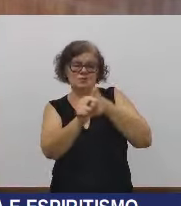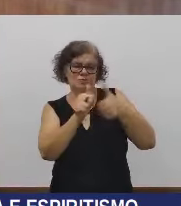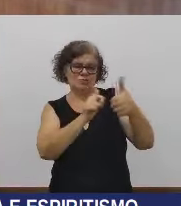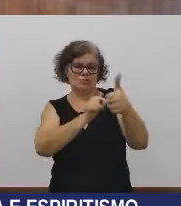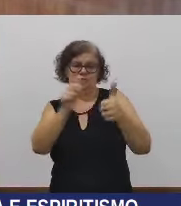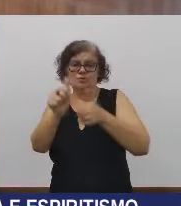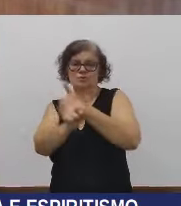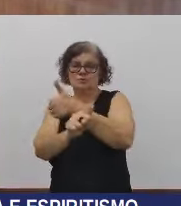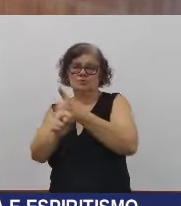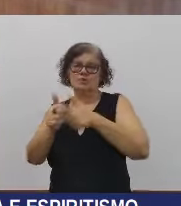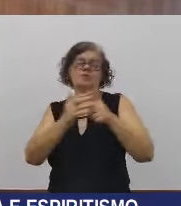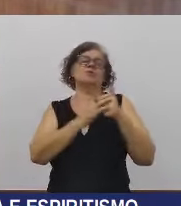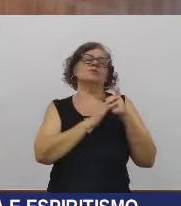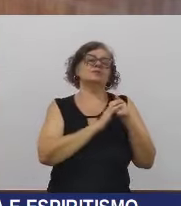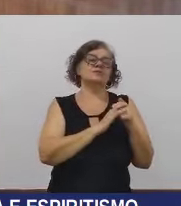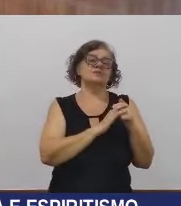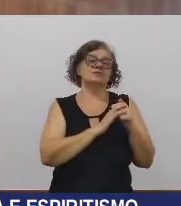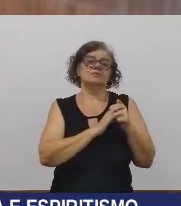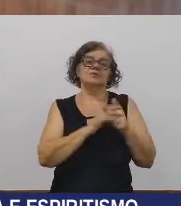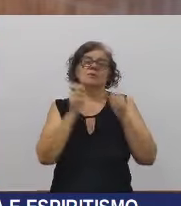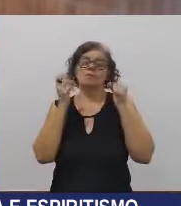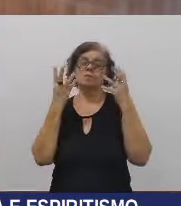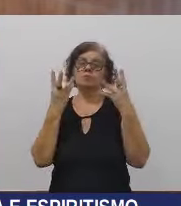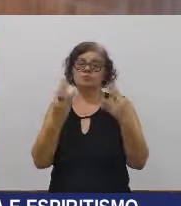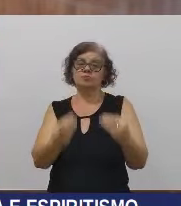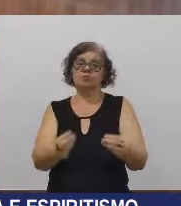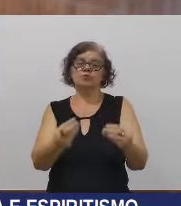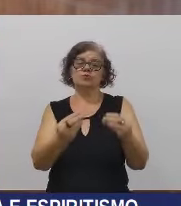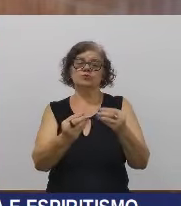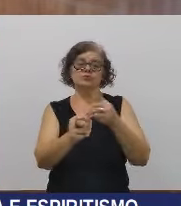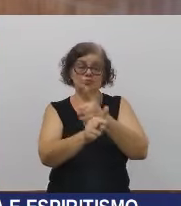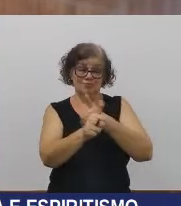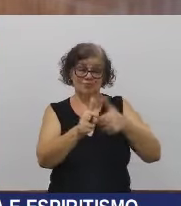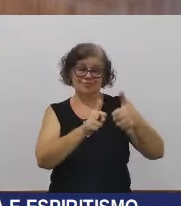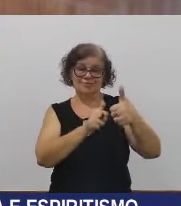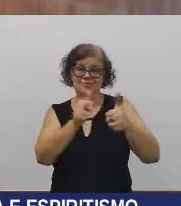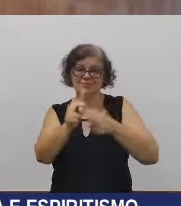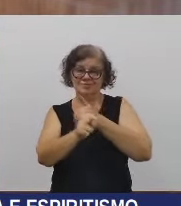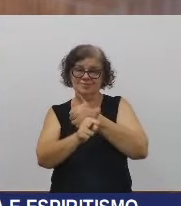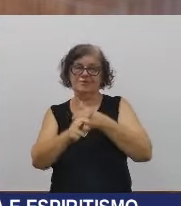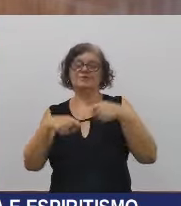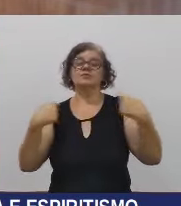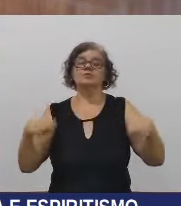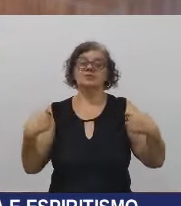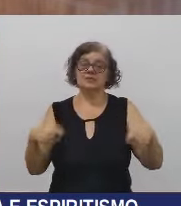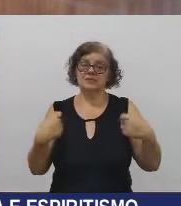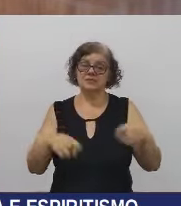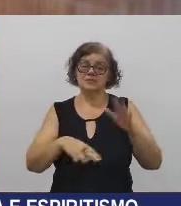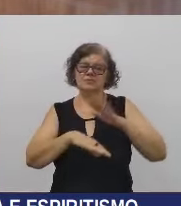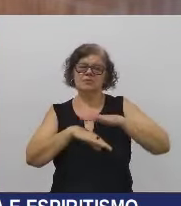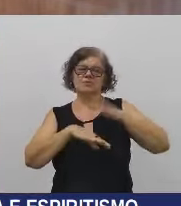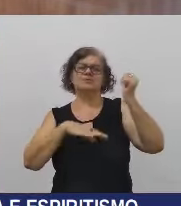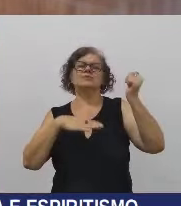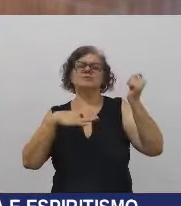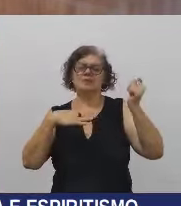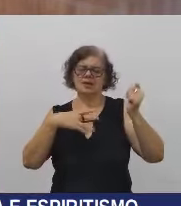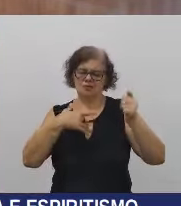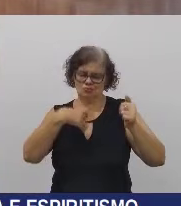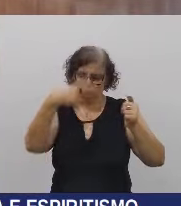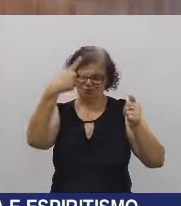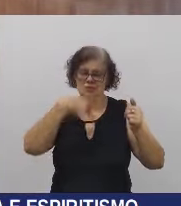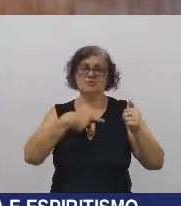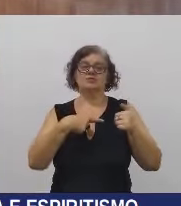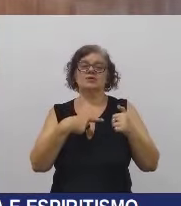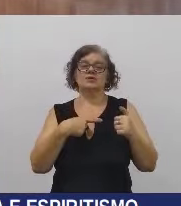no nosso próximo, que certamente muitos dos nossos próximos necessitam muito mais do